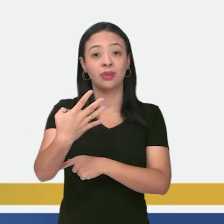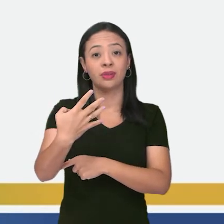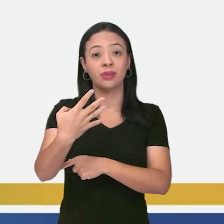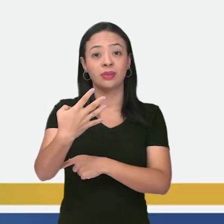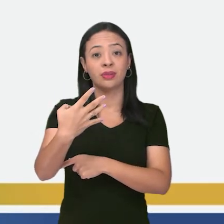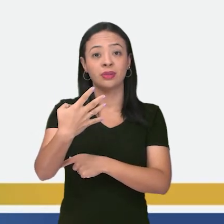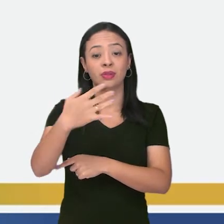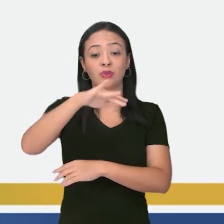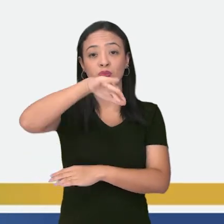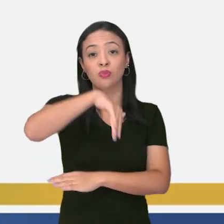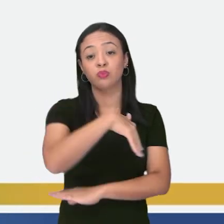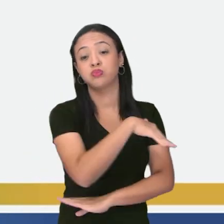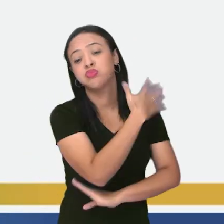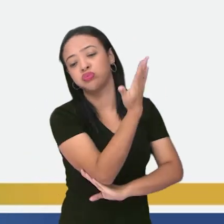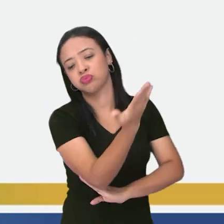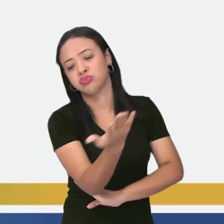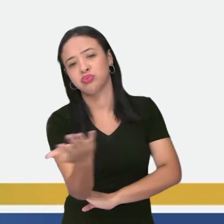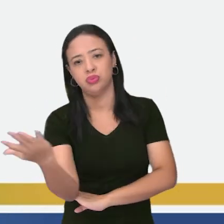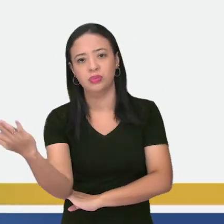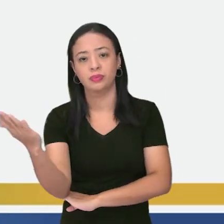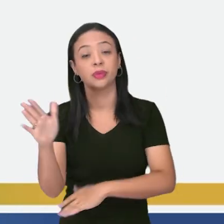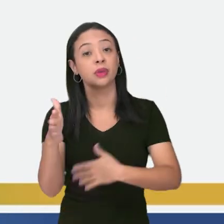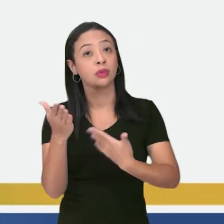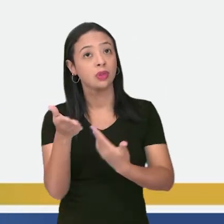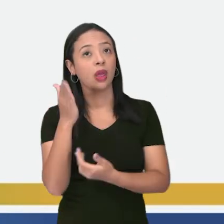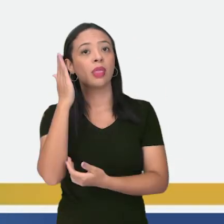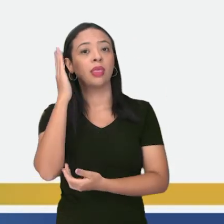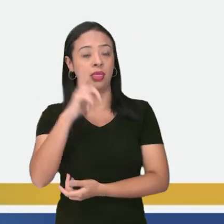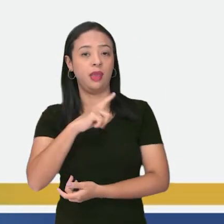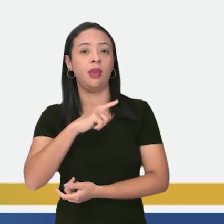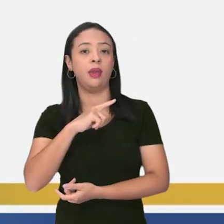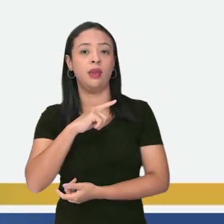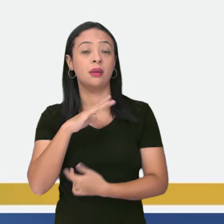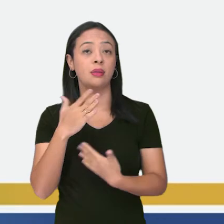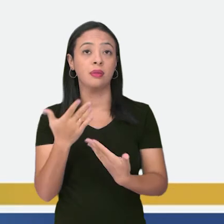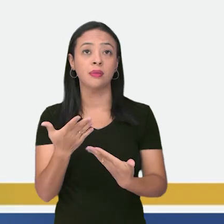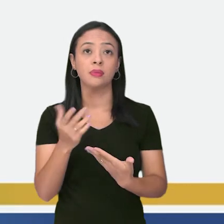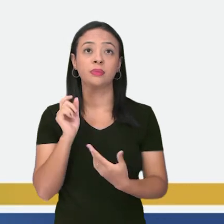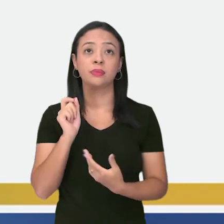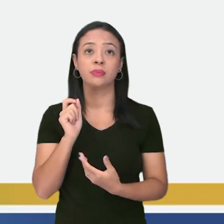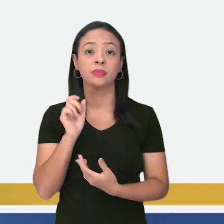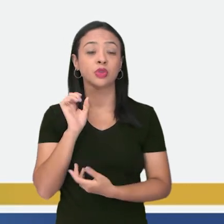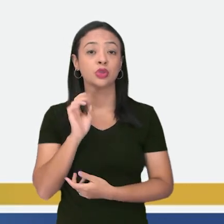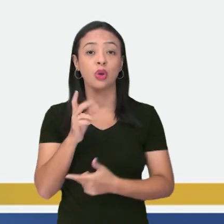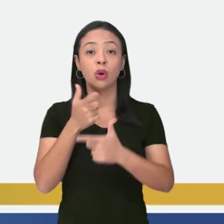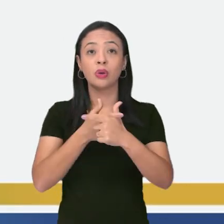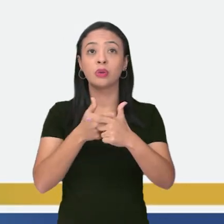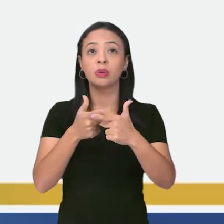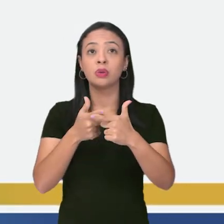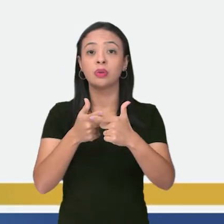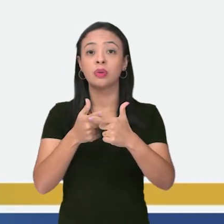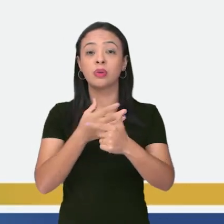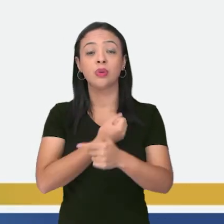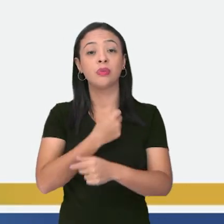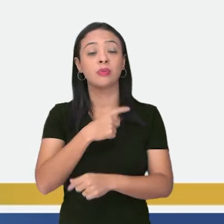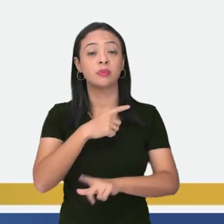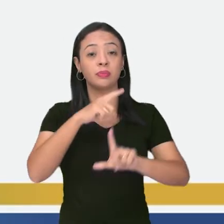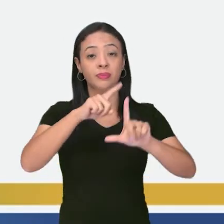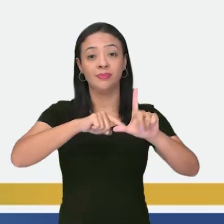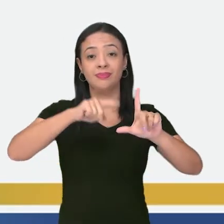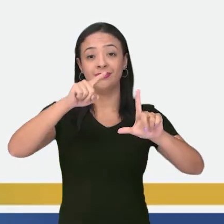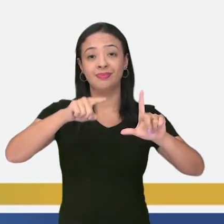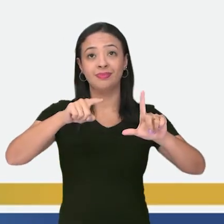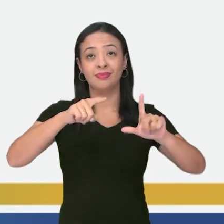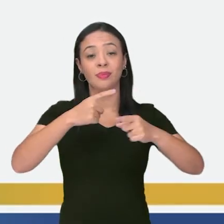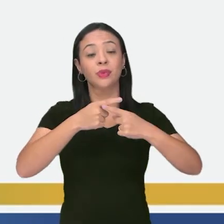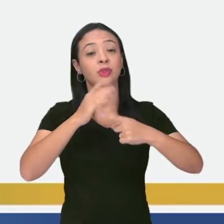94. Então, como a gente já tem isso aí, a gente só vai dividir pelo que está lá no gráfico, o que achou e o